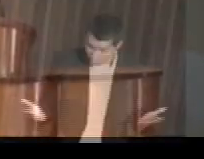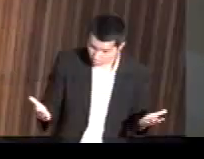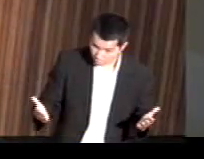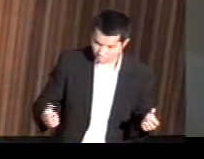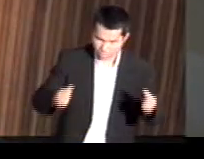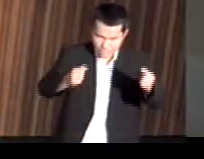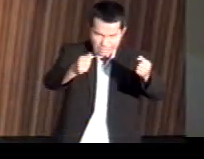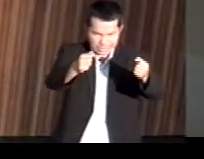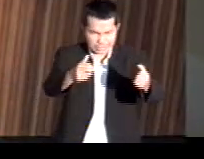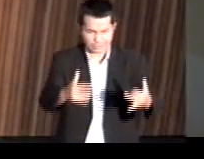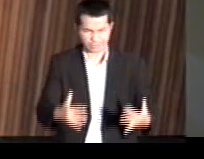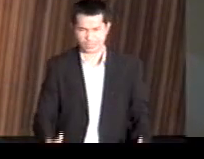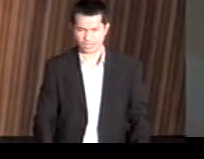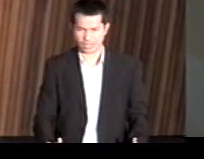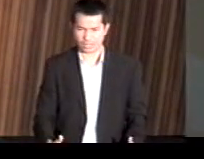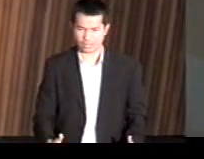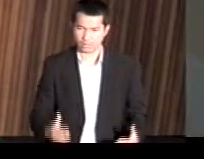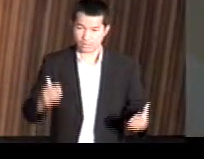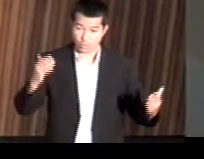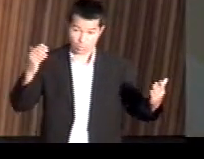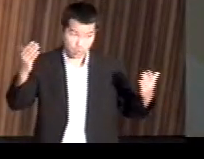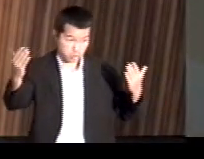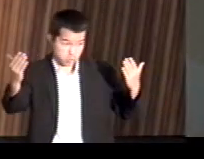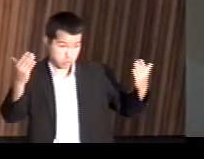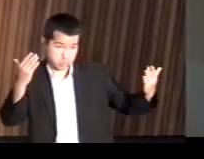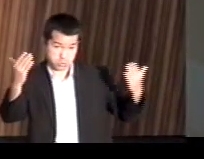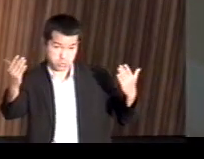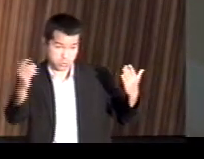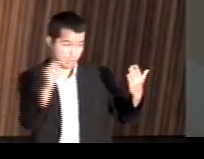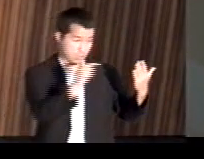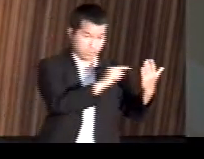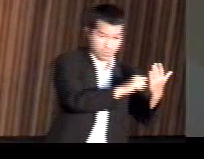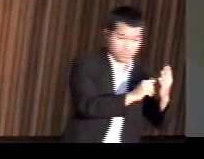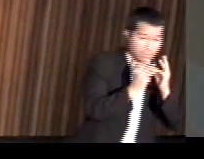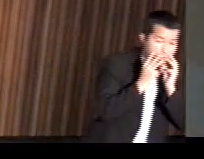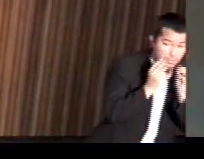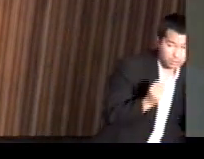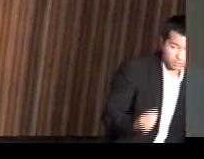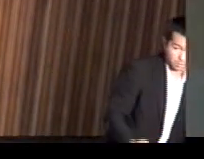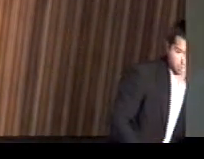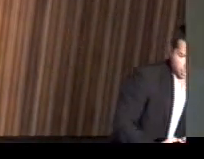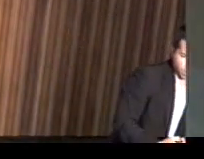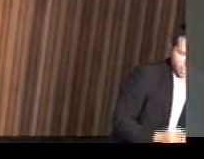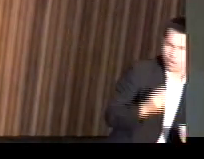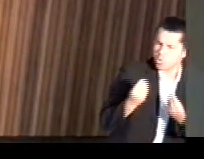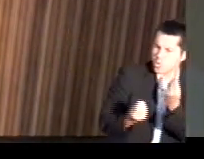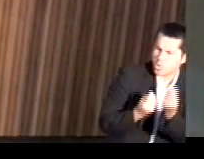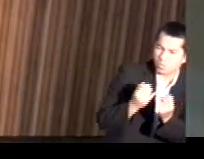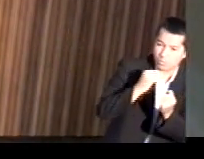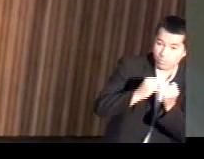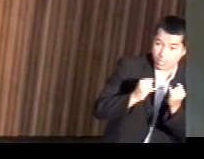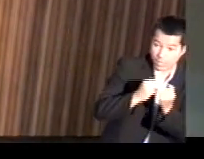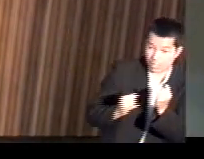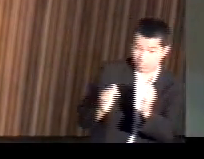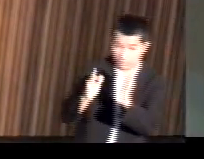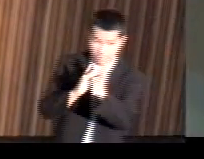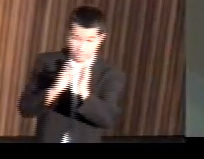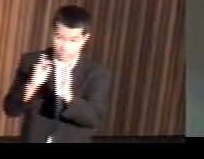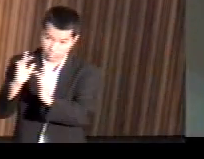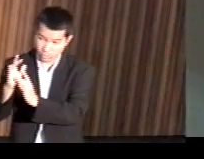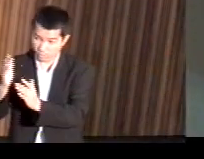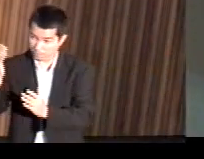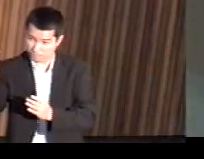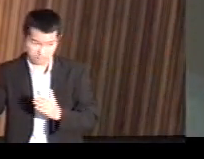nosso Salvador. Olhar para essa janela história e tentar aprender a respeito dessa história